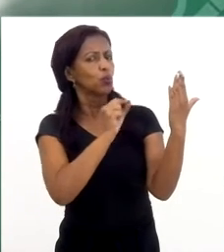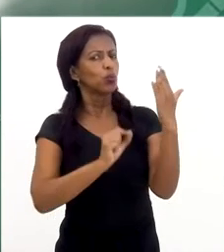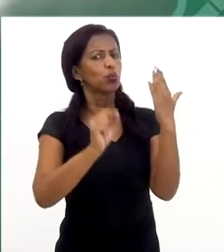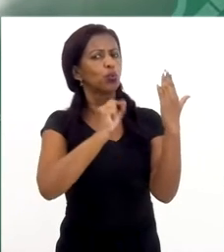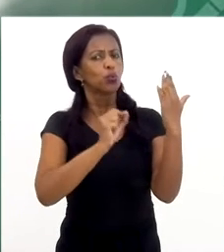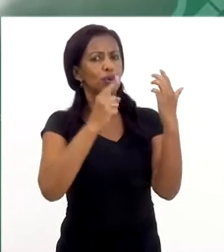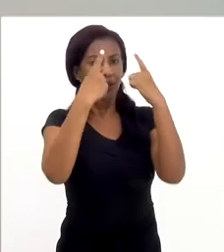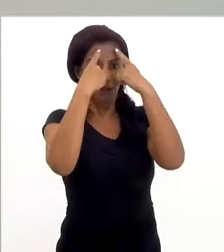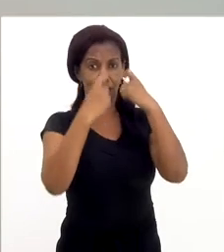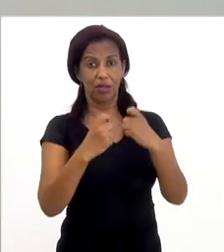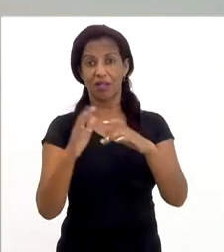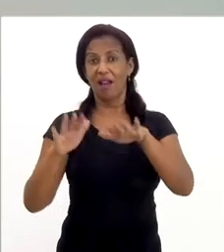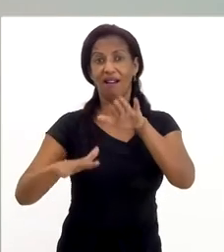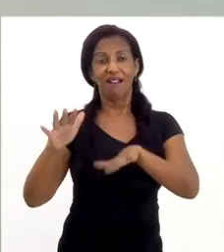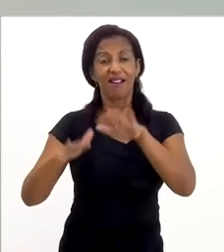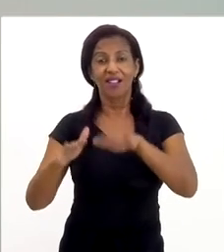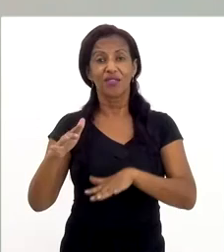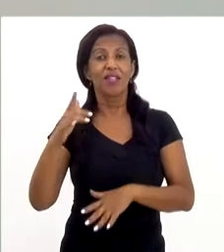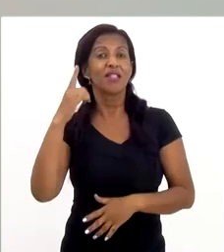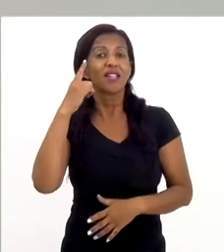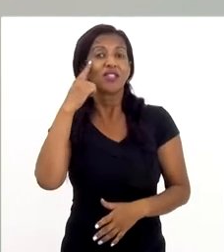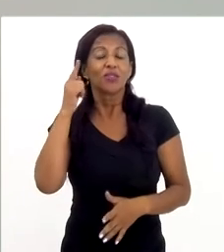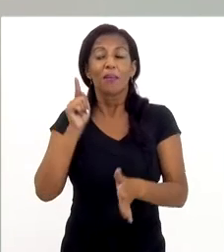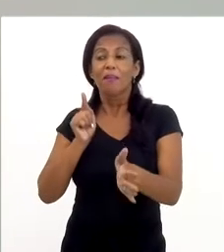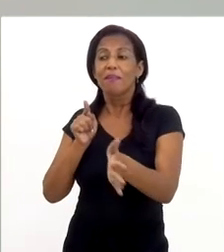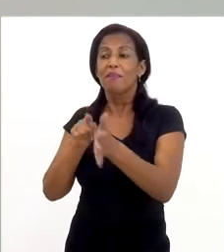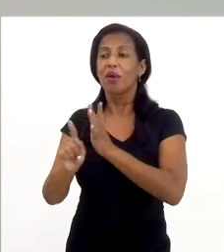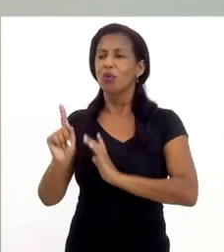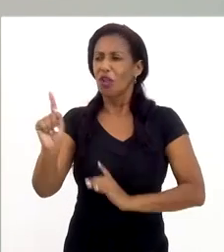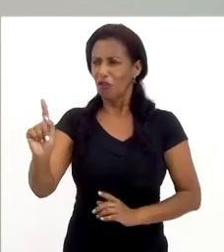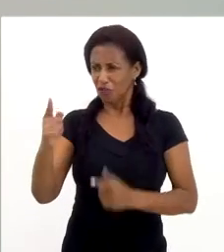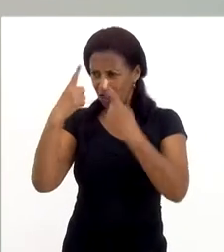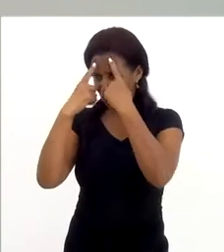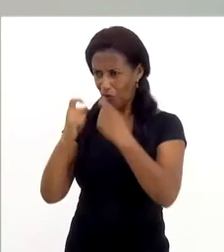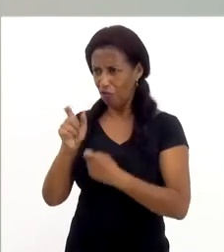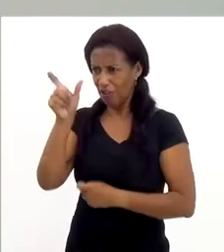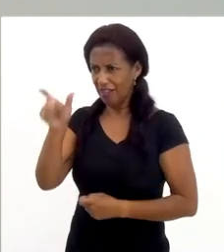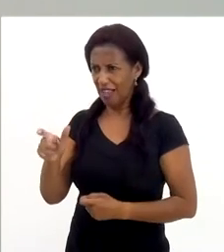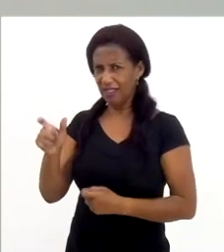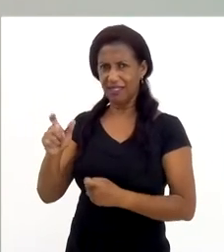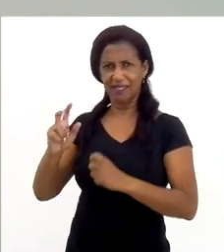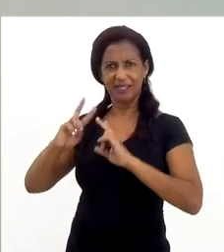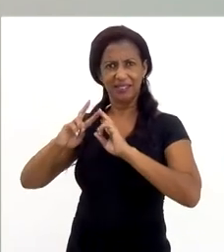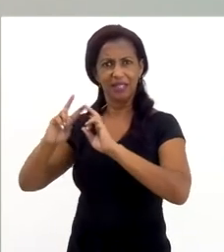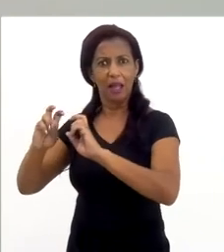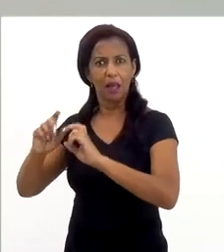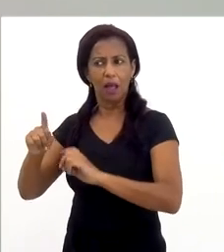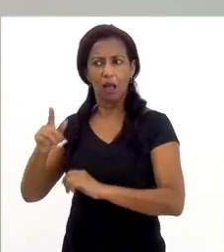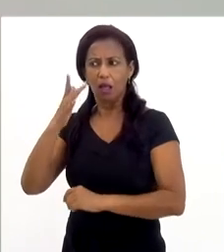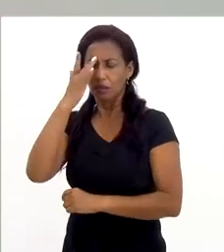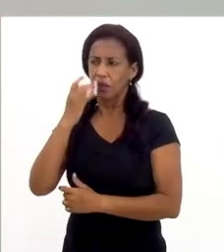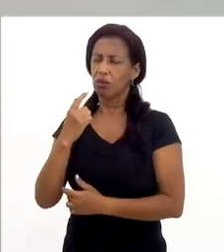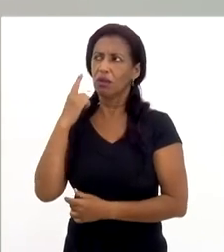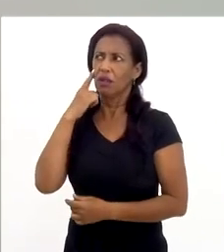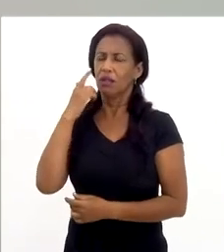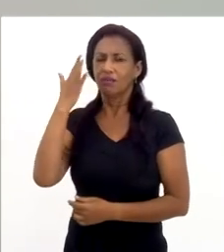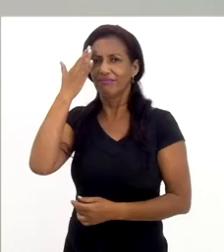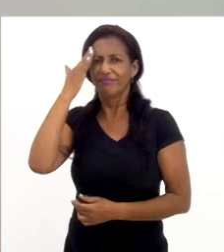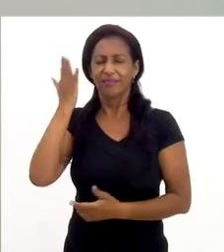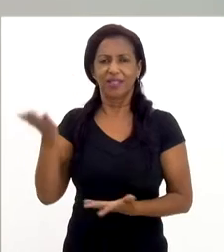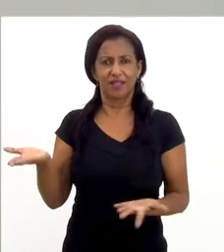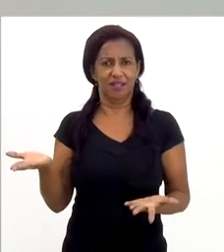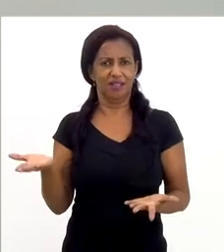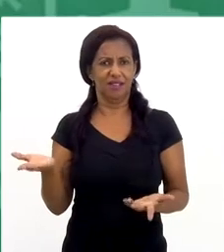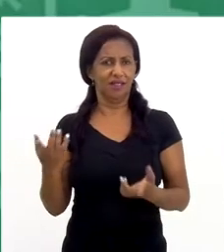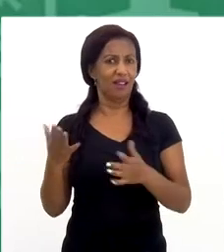perceber o que que é a violência porque muita das vezes que a gente tem a vontade diretamente Você já foi violentado conhecer as pessoas não